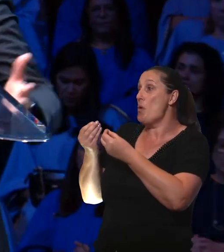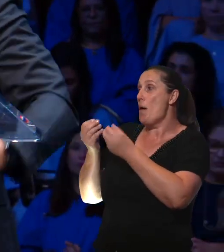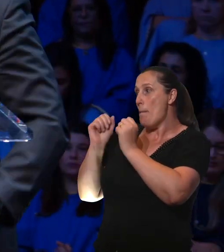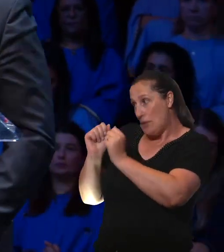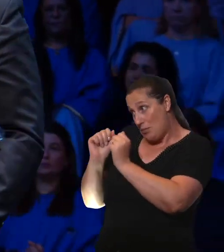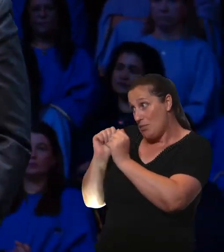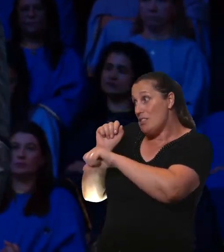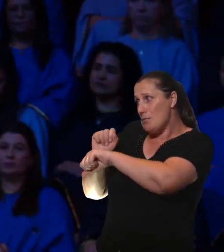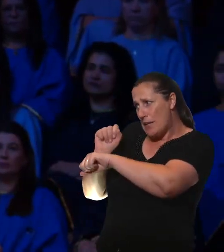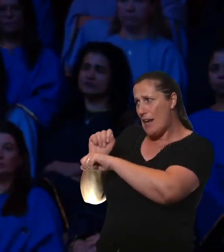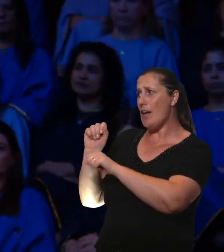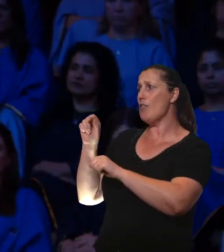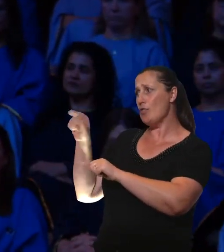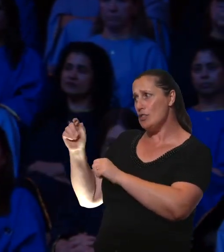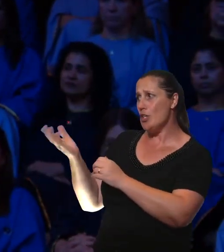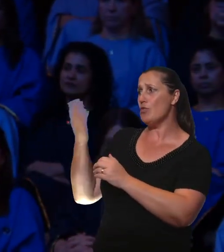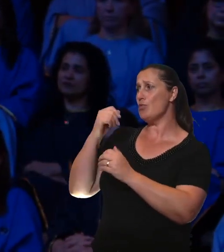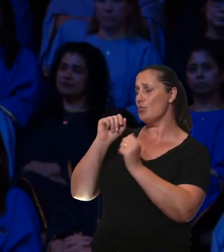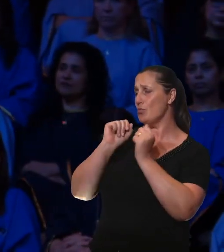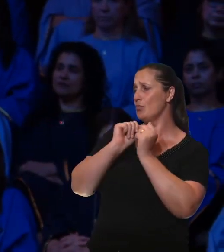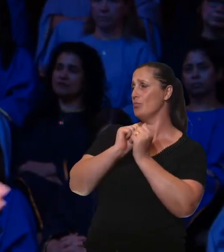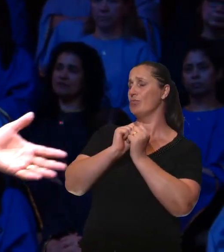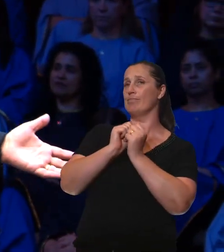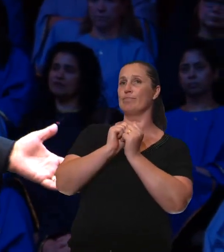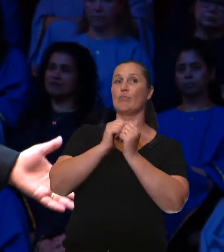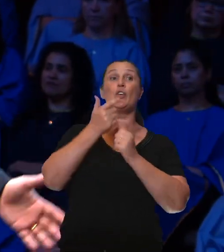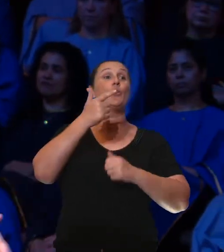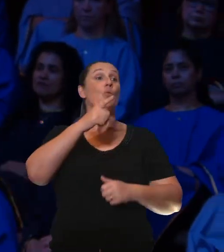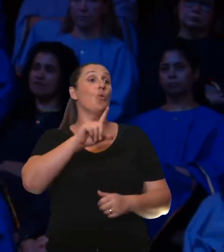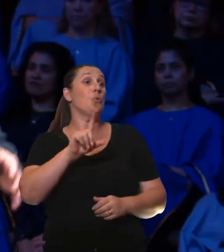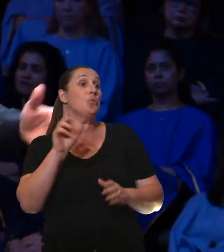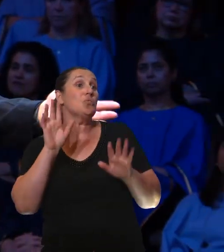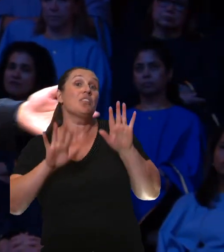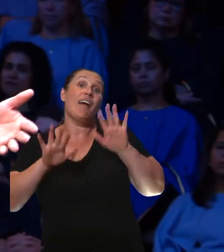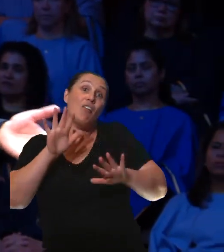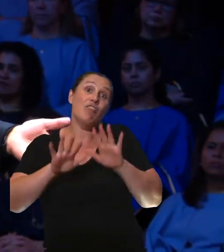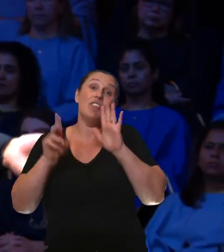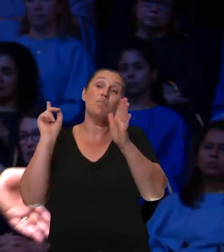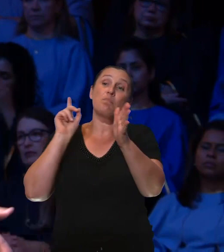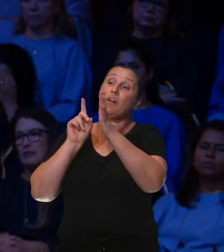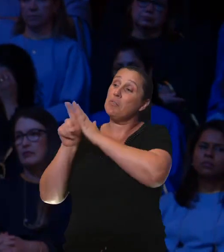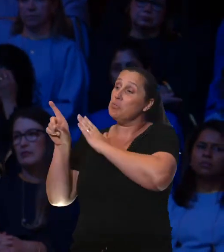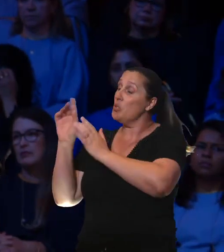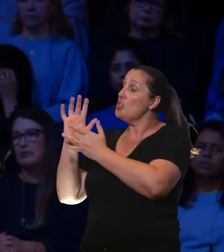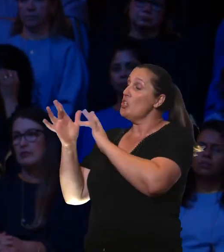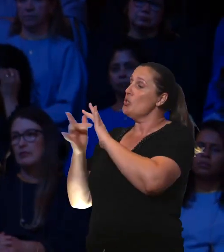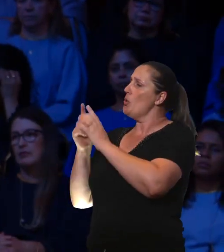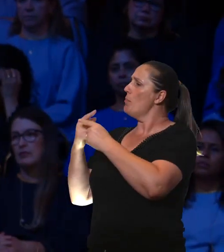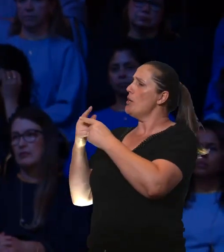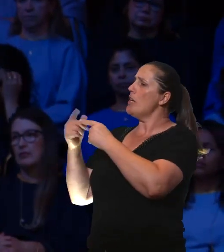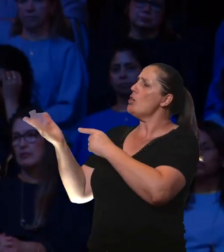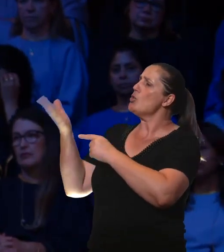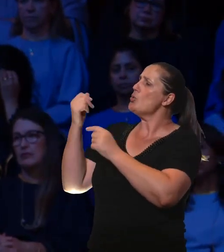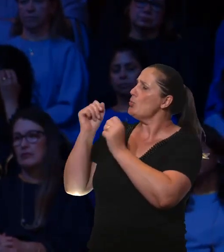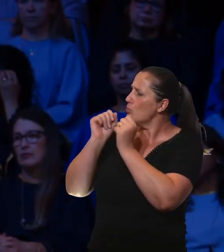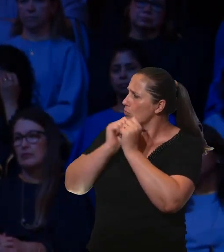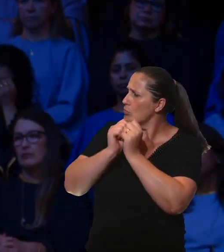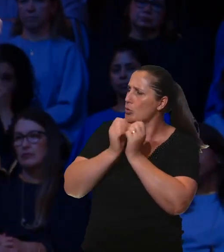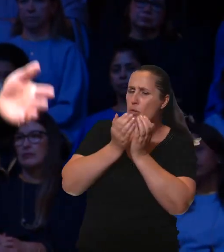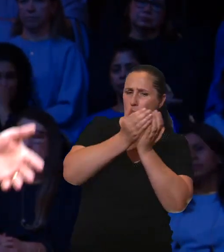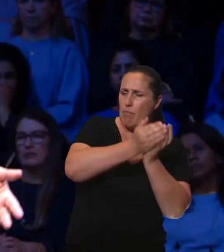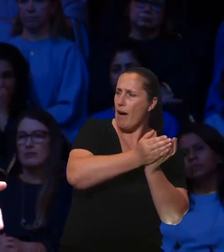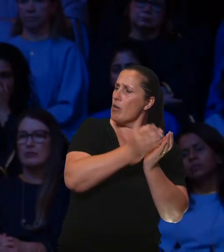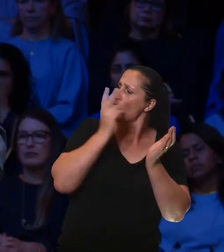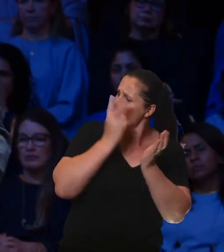gente ficar aqui com o Senhor não? Outro pode ter perguntado: Jesus, por que o Senhor não vai conosco? O Senhor sempre